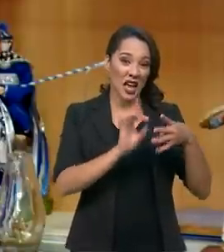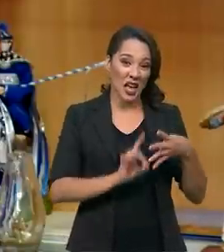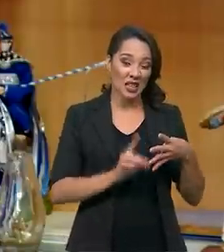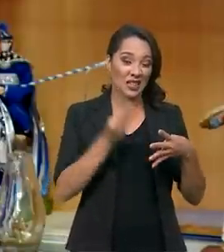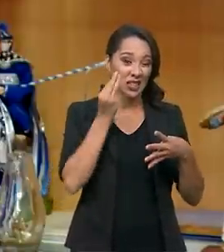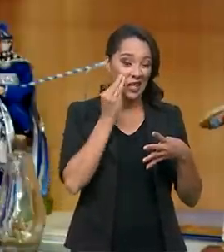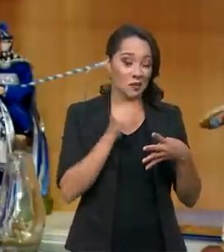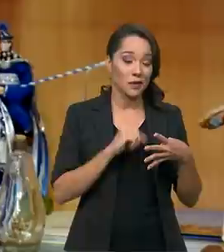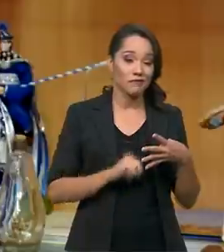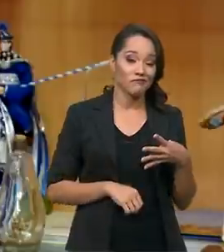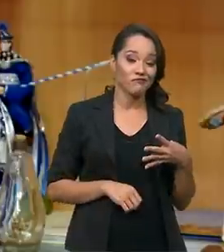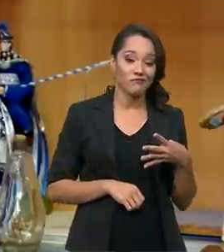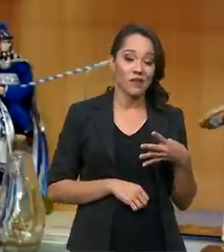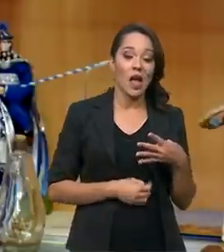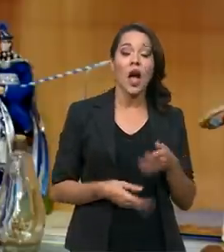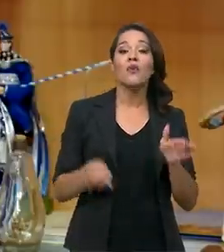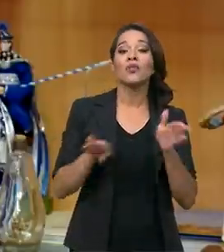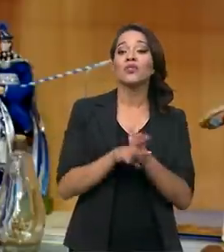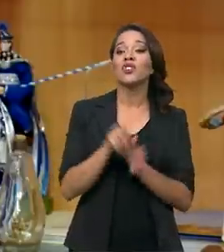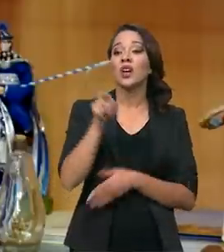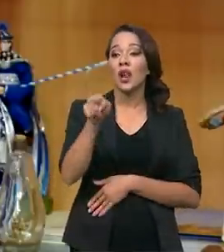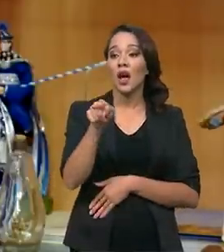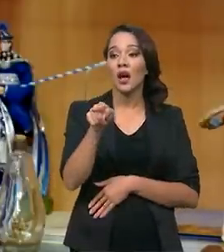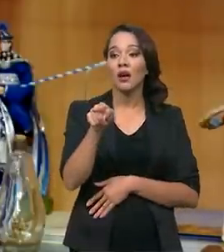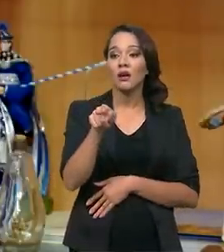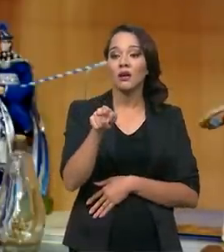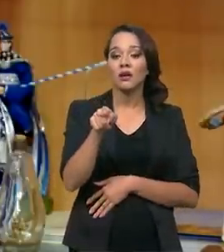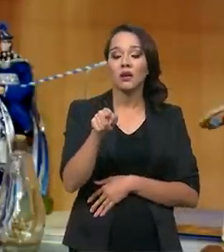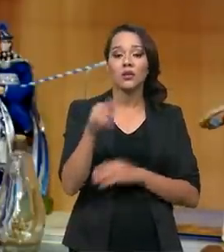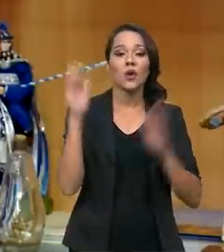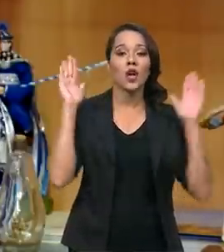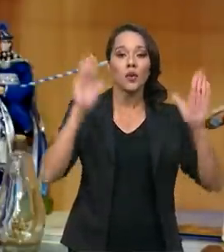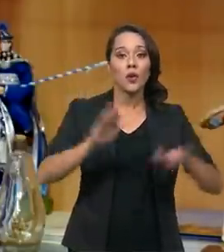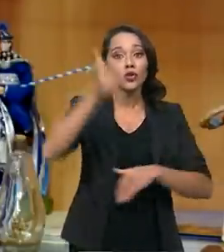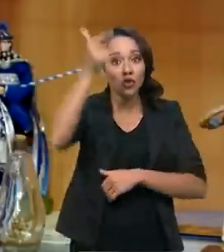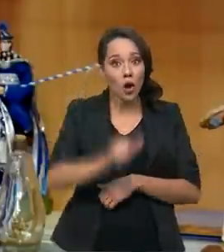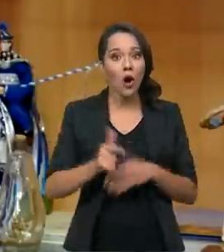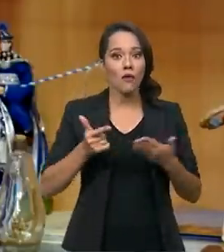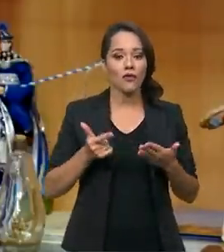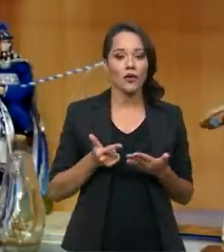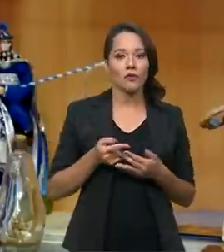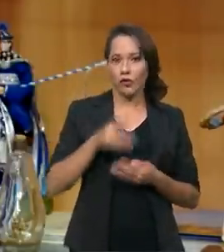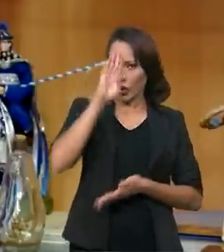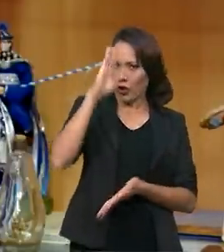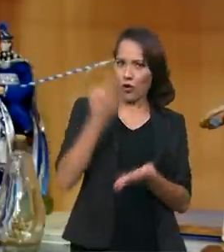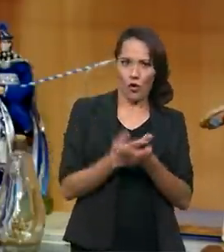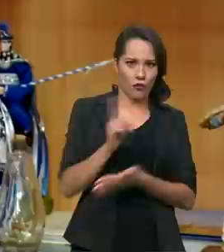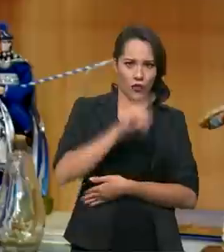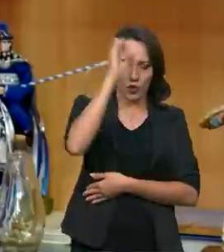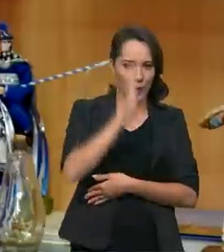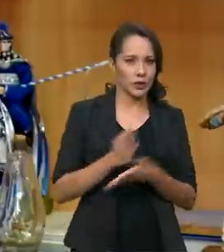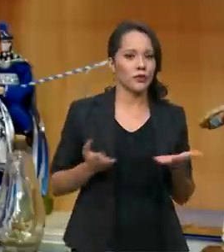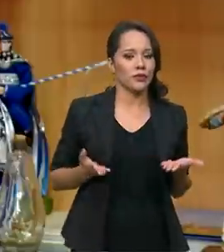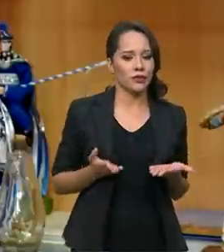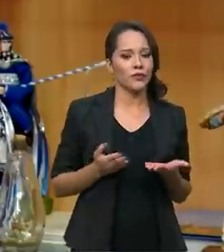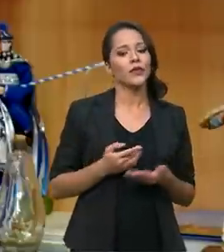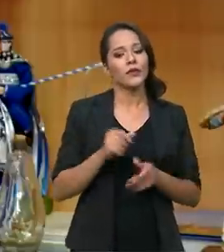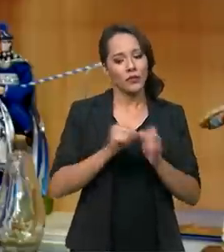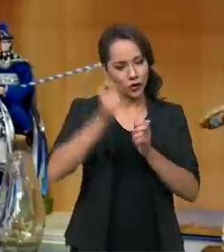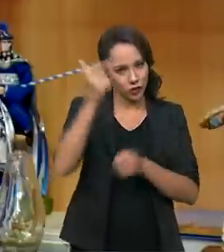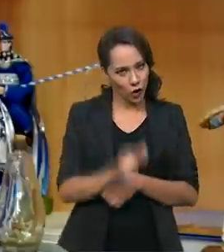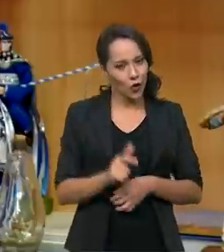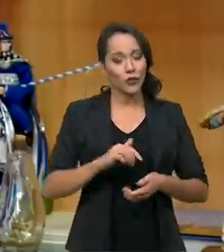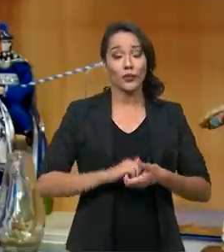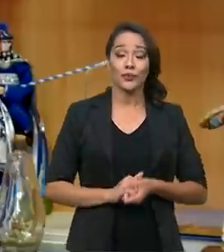tá dizendo quando chega lá e fala aeroporto fazer outro eu quero não confio no brasileiro faz